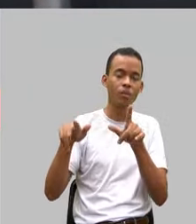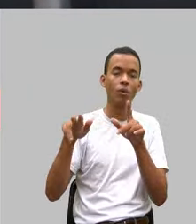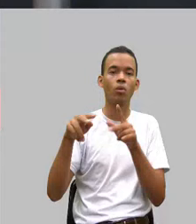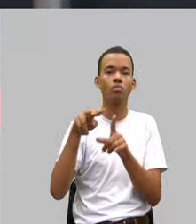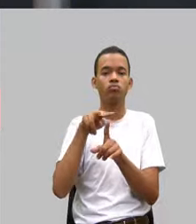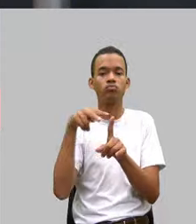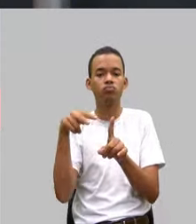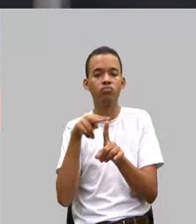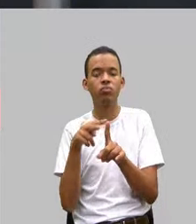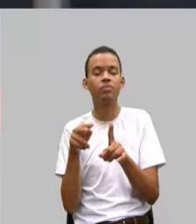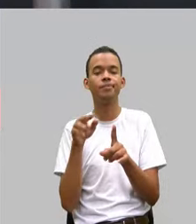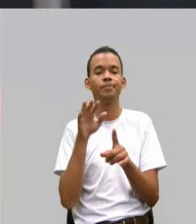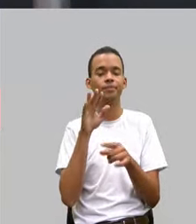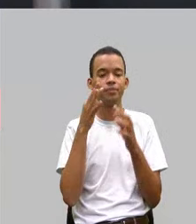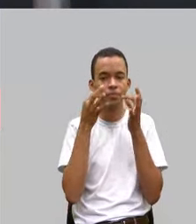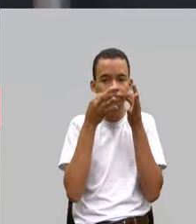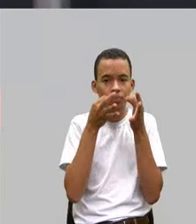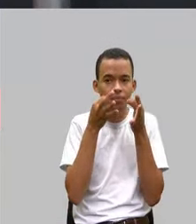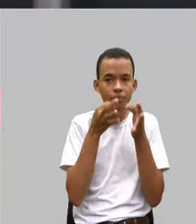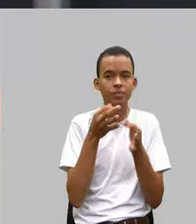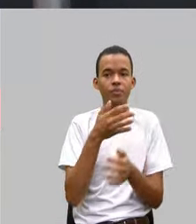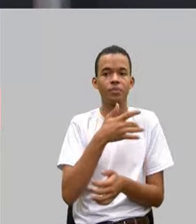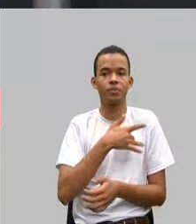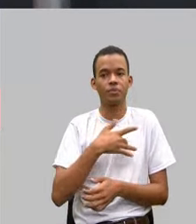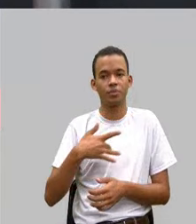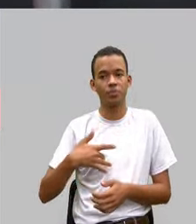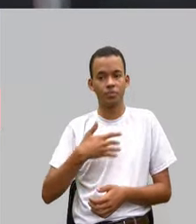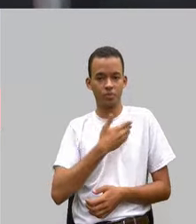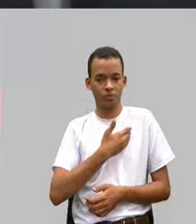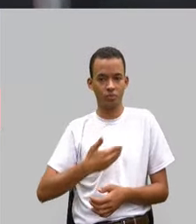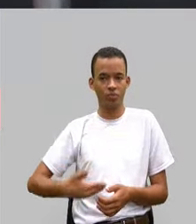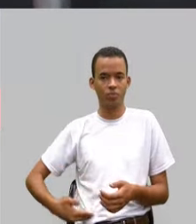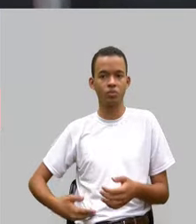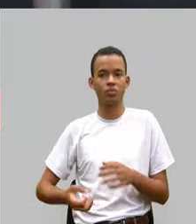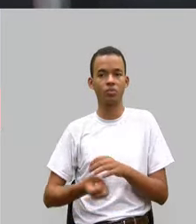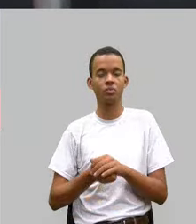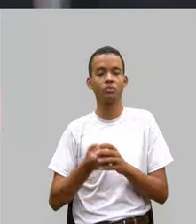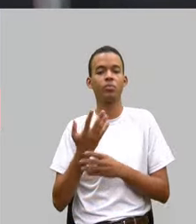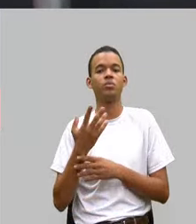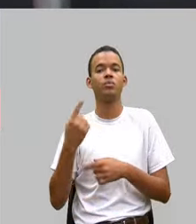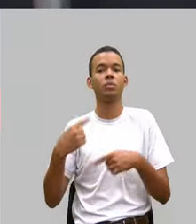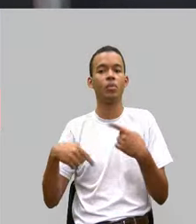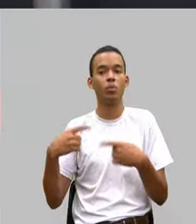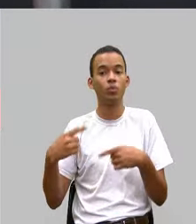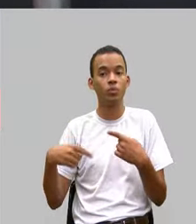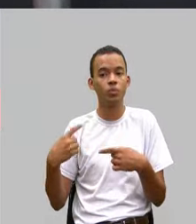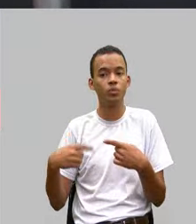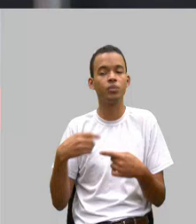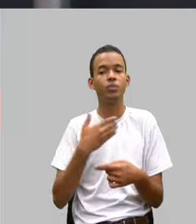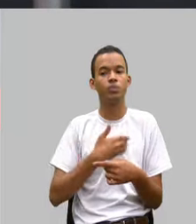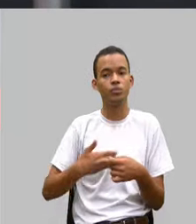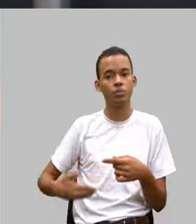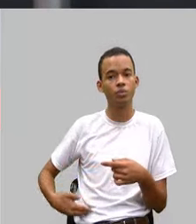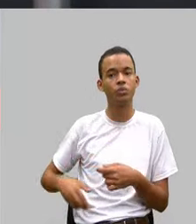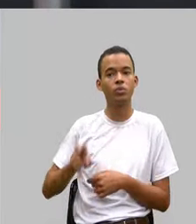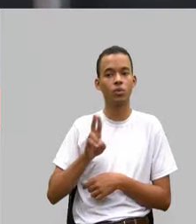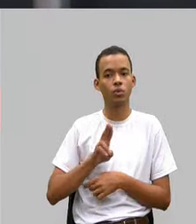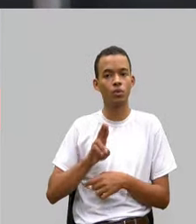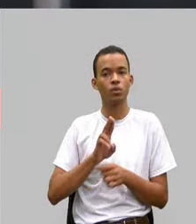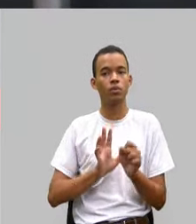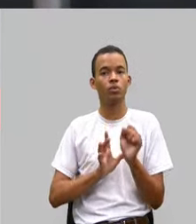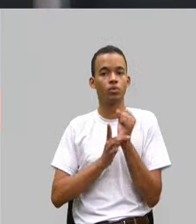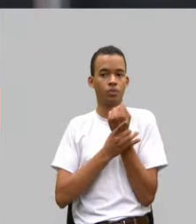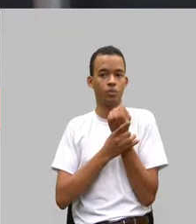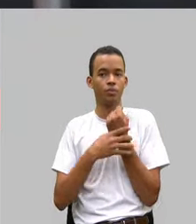da construção de políticas públicas para o uso seguro de cannabis para nossos pacientes com adequado suporte dos